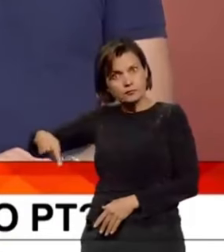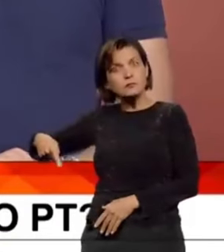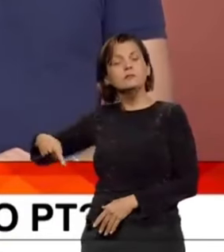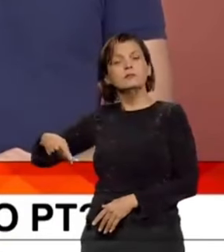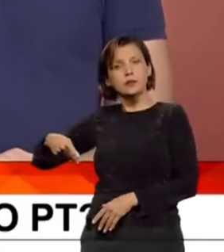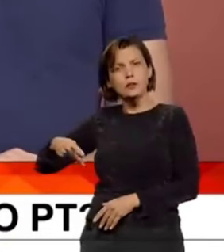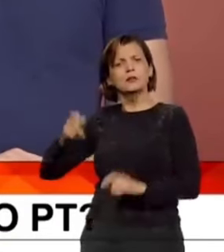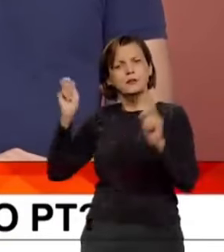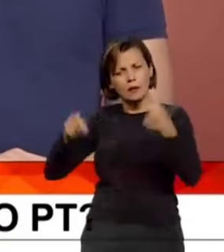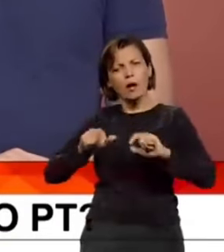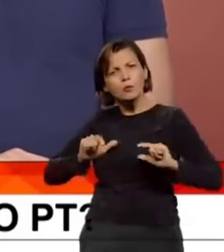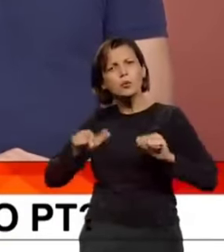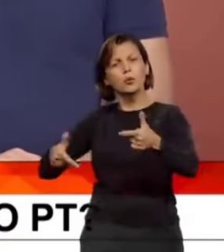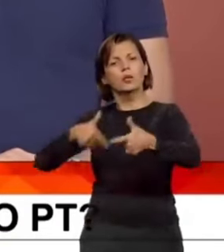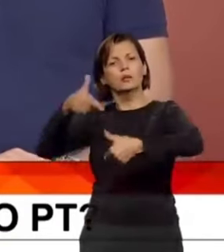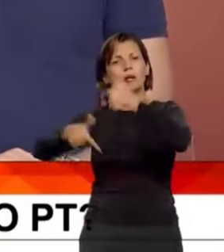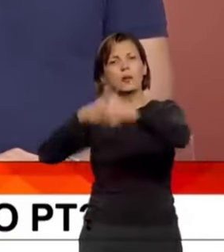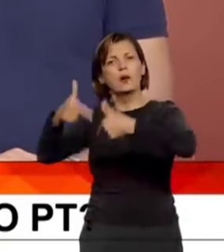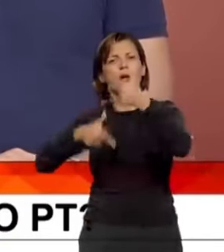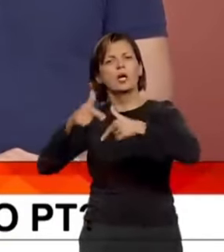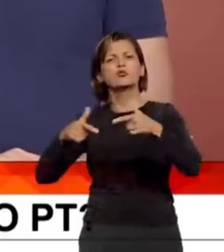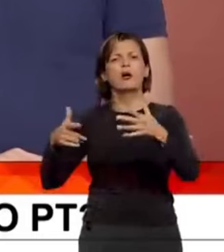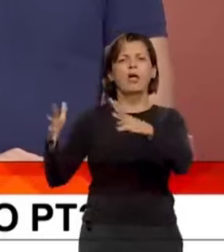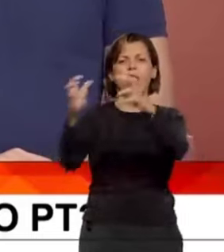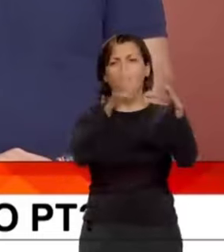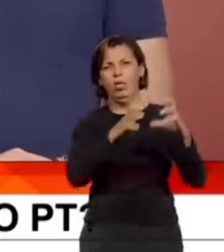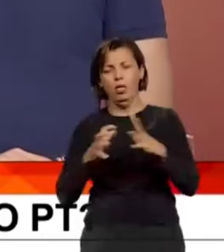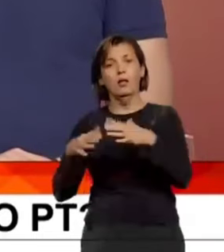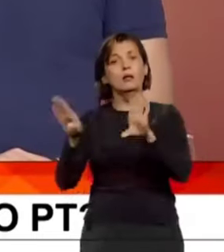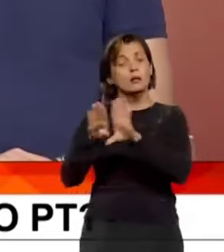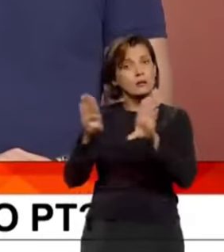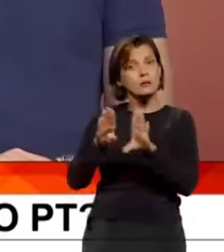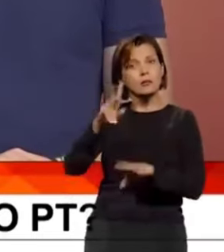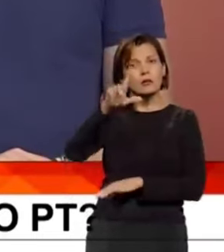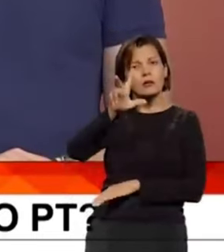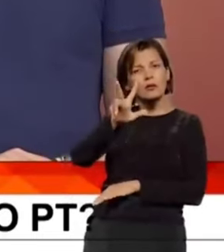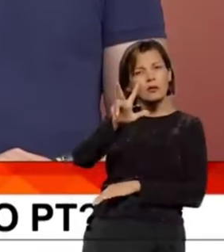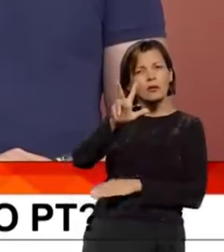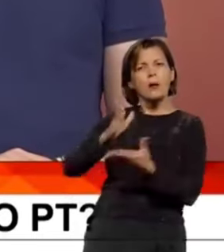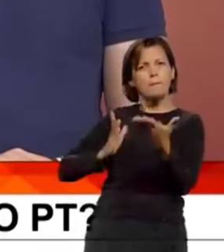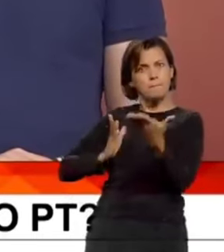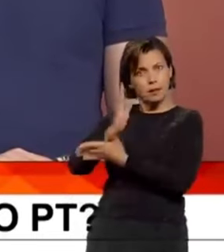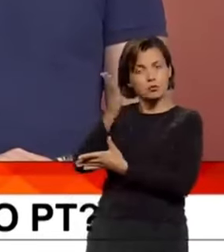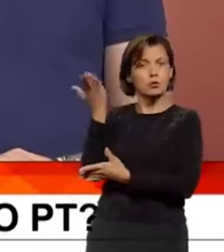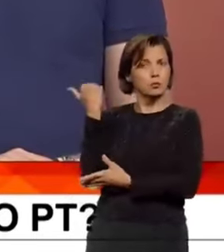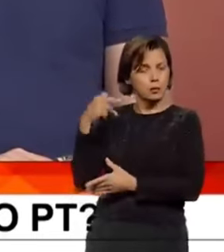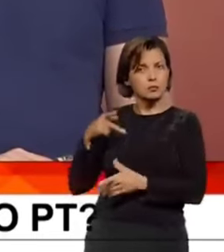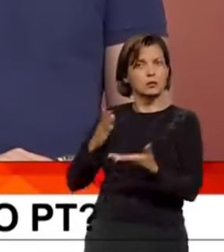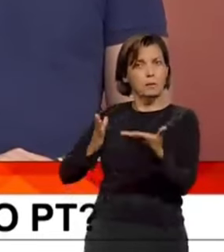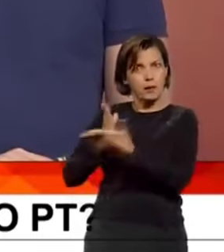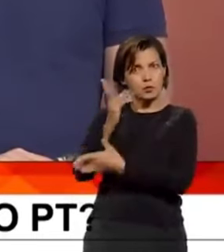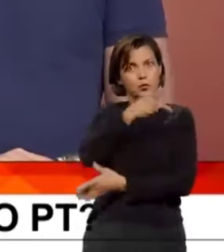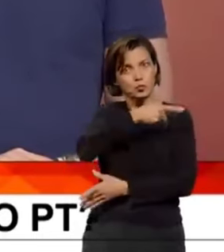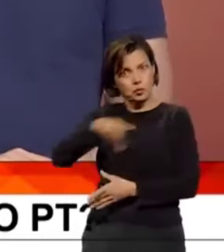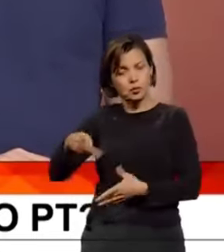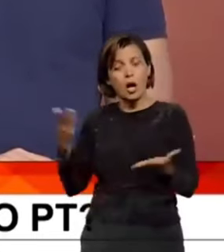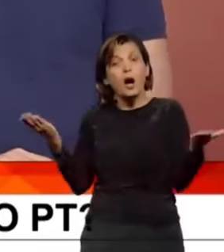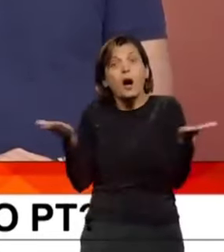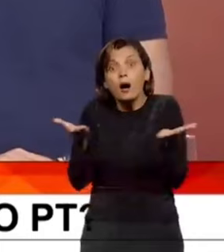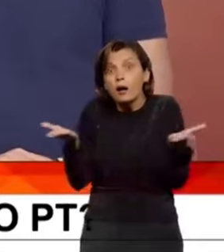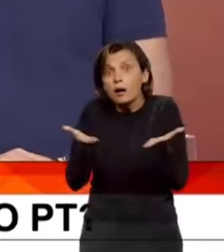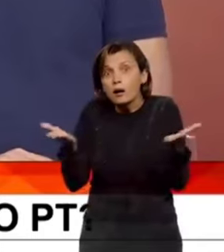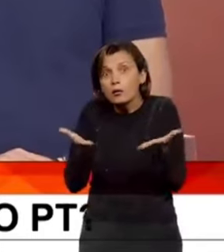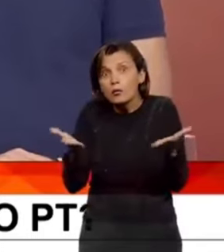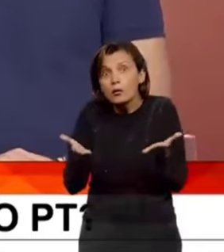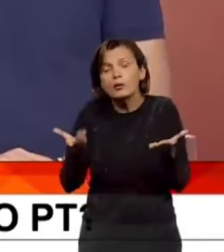deu oportunidade para o Lula e agora o povo brasileiro está escolhendo de dois projetos de poder um projeto de inclusão